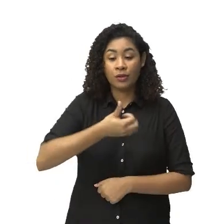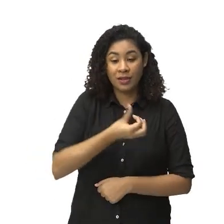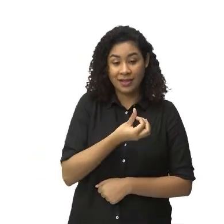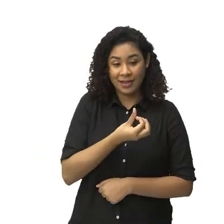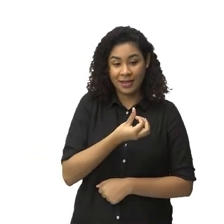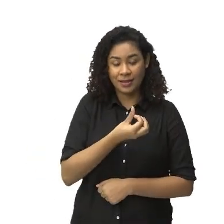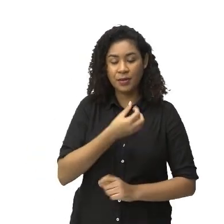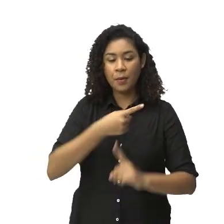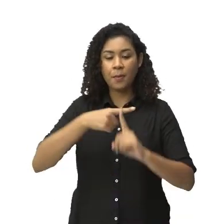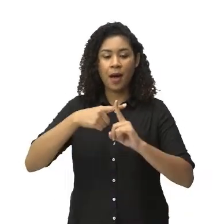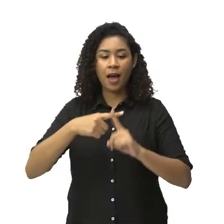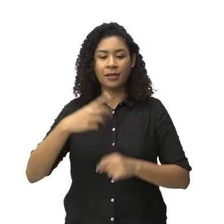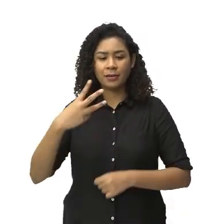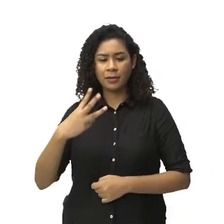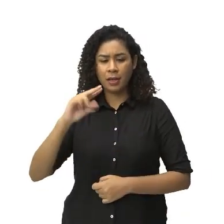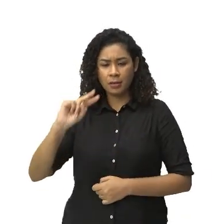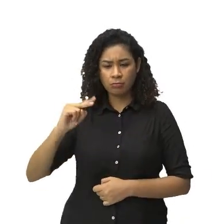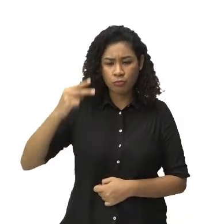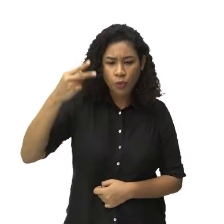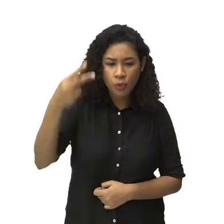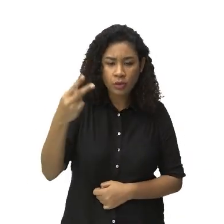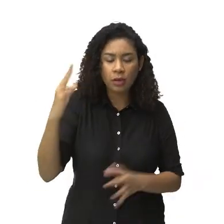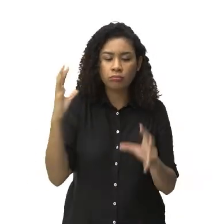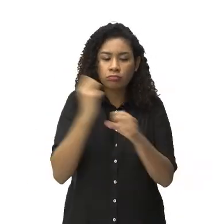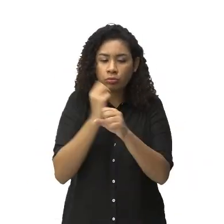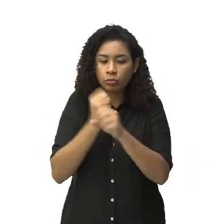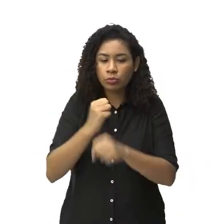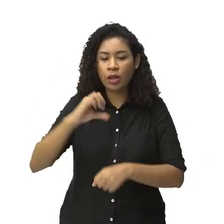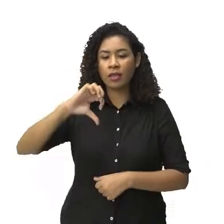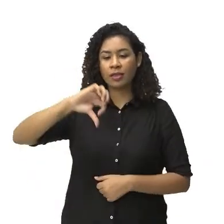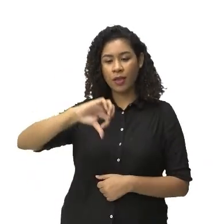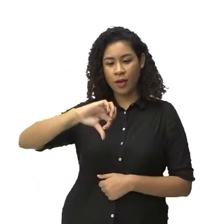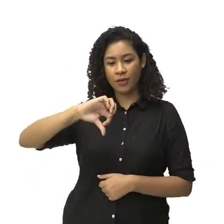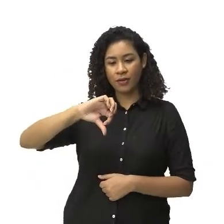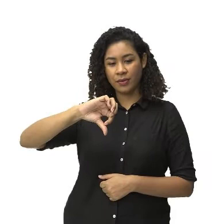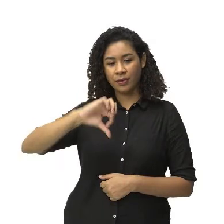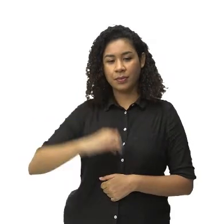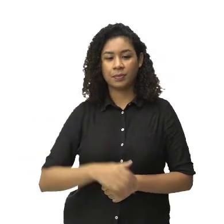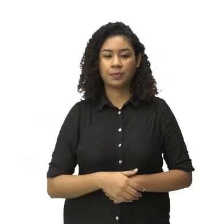mais 3 elevado ao quadrado é igual a 9.